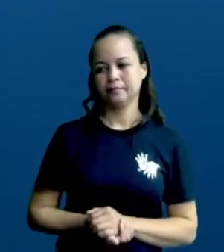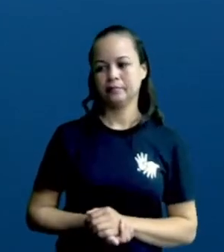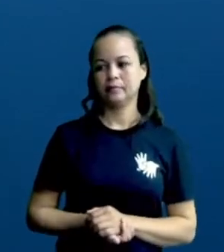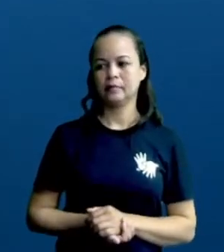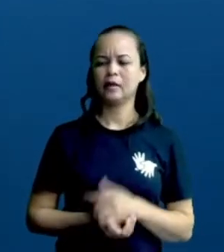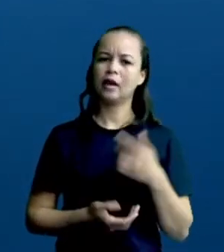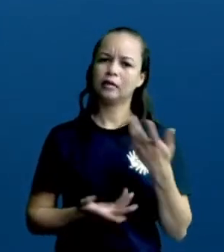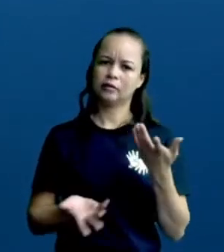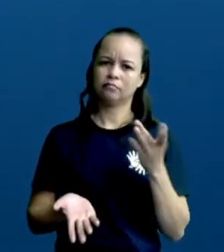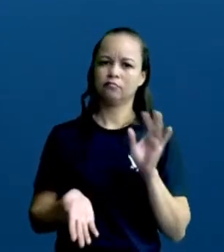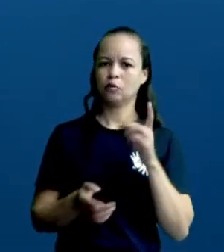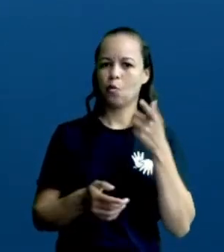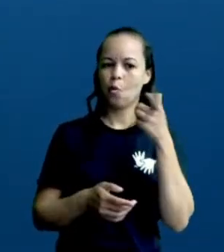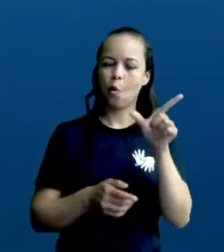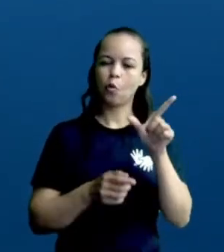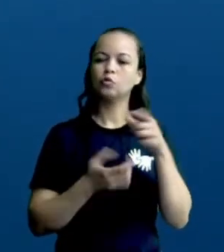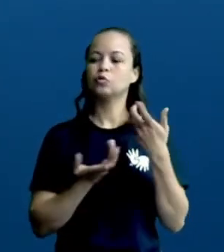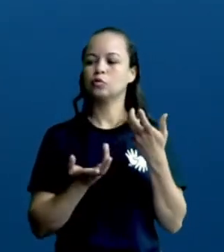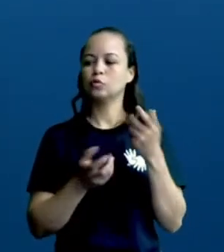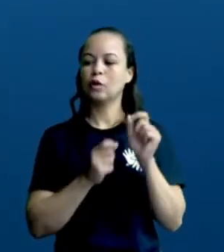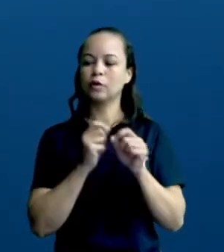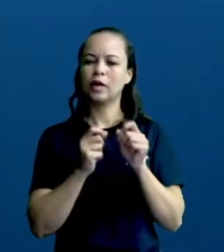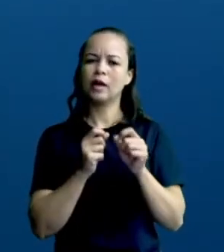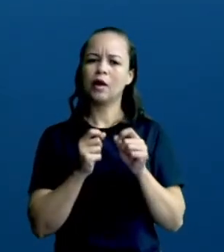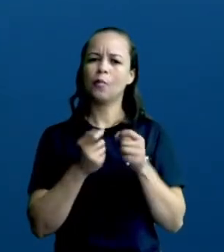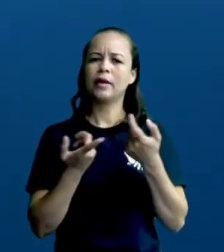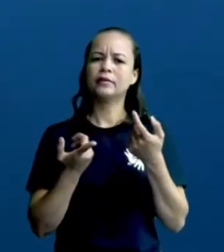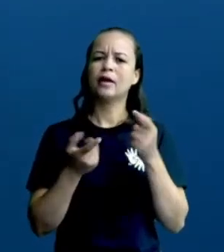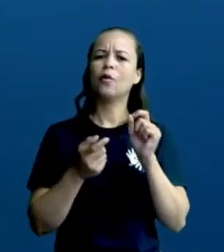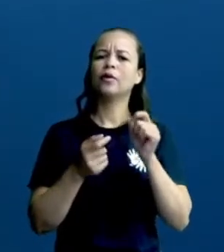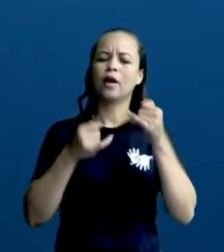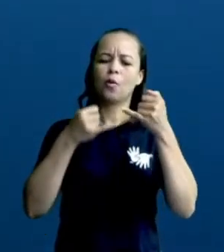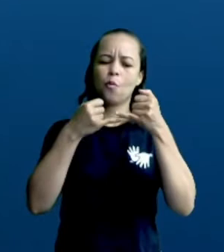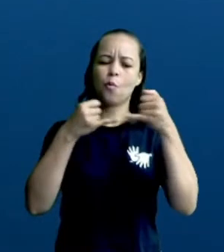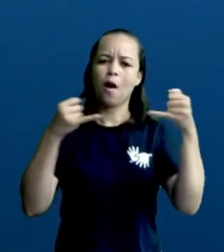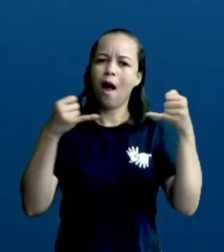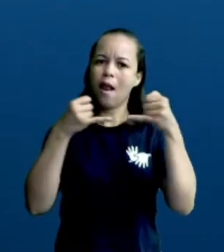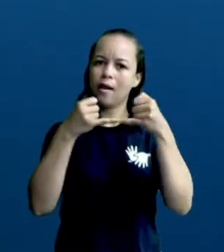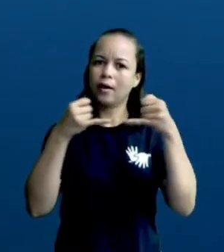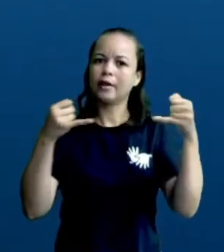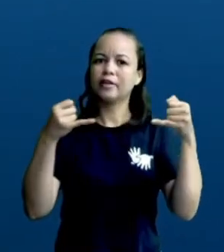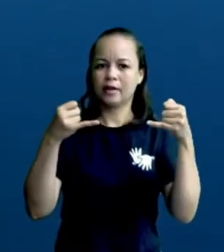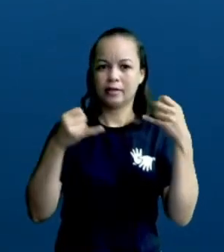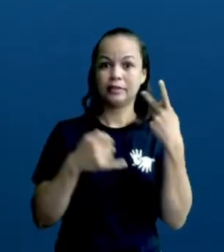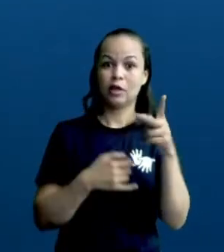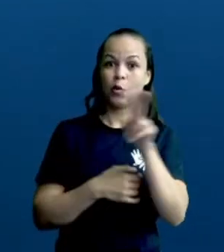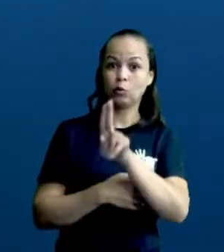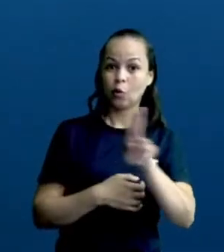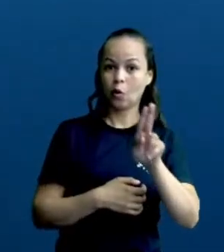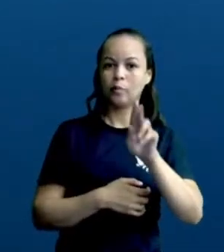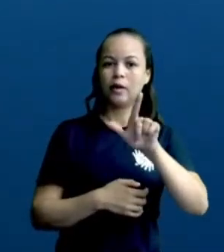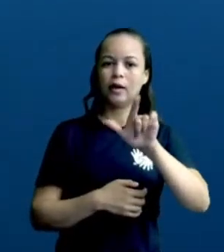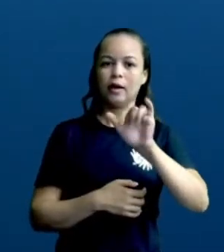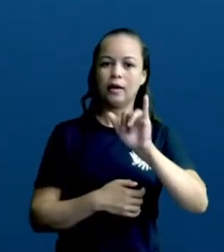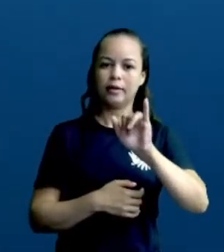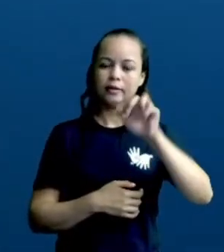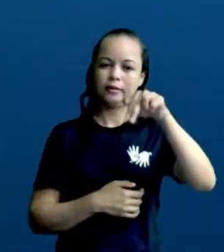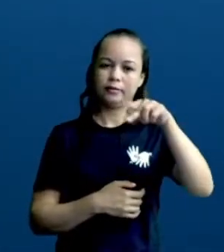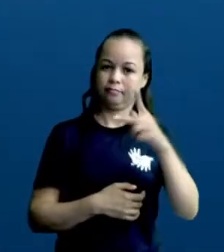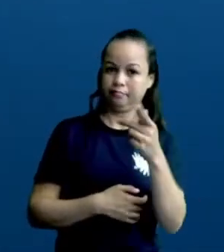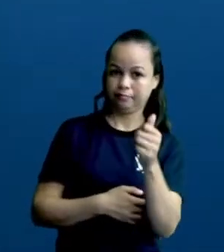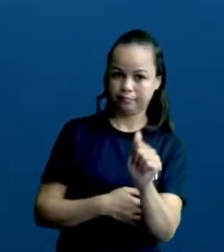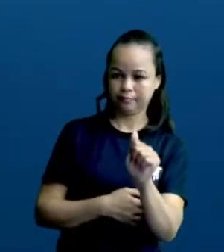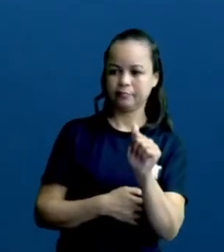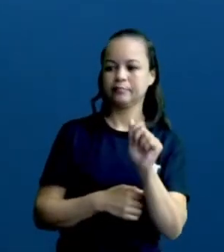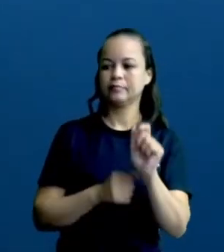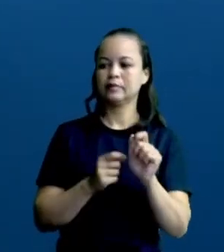realmente é uma linha, tá certo? Então, esse é o nome dele, esse é muito fácil. Então,